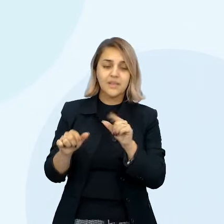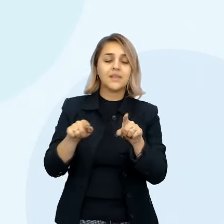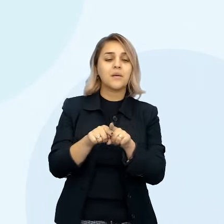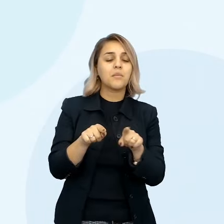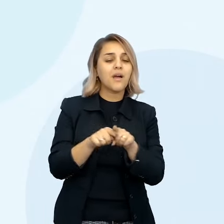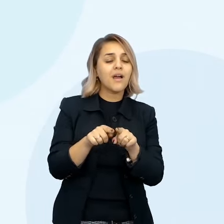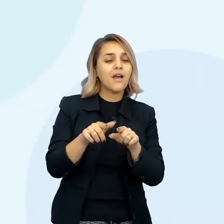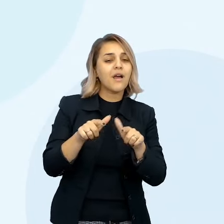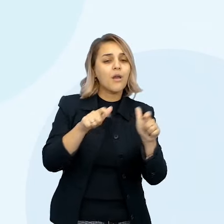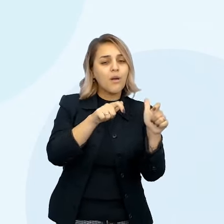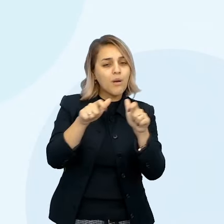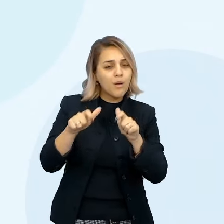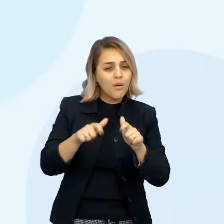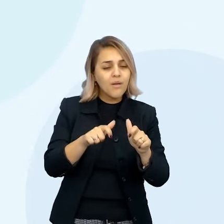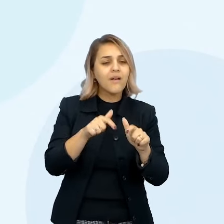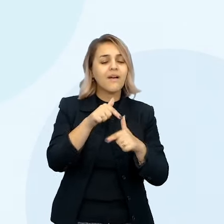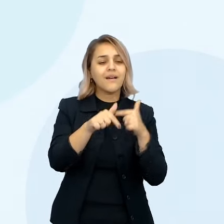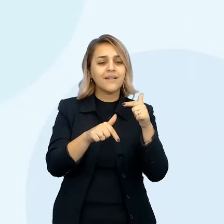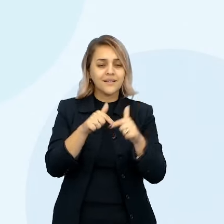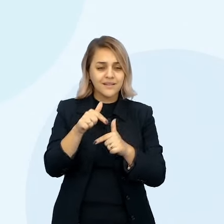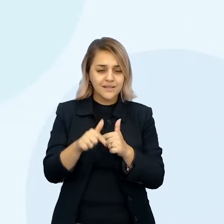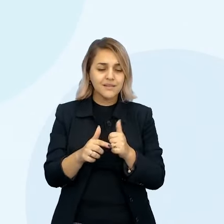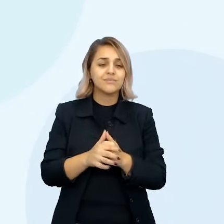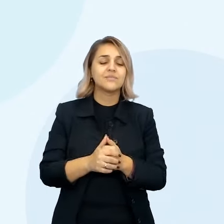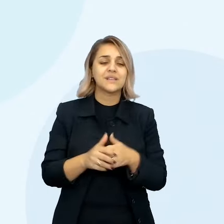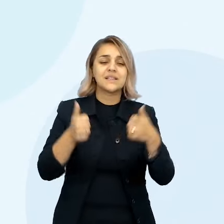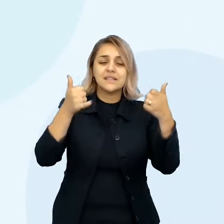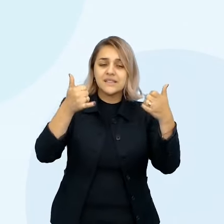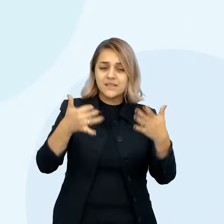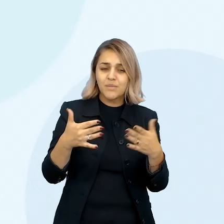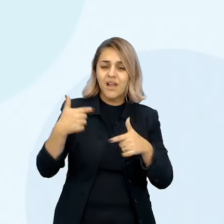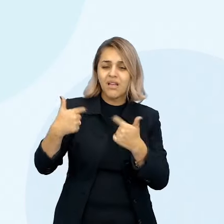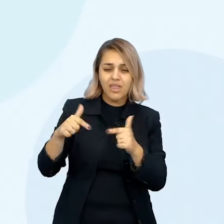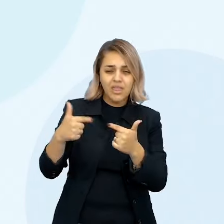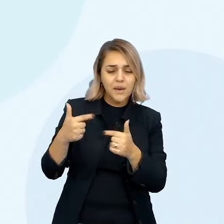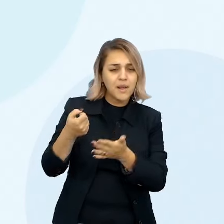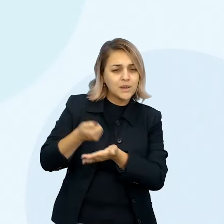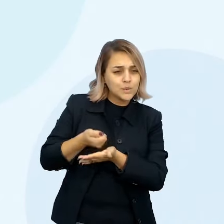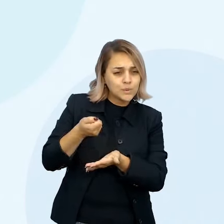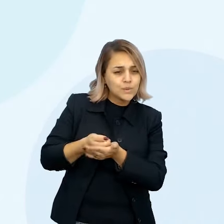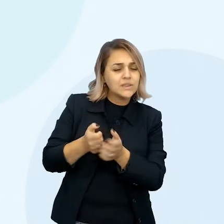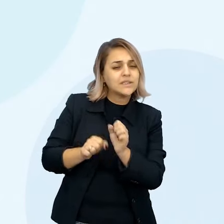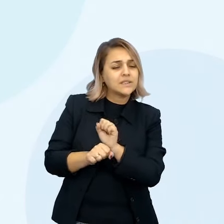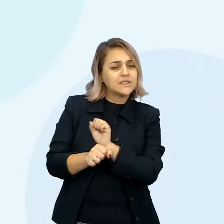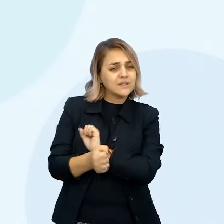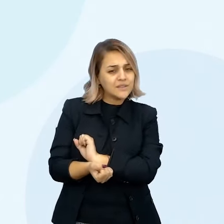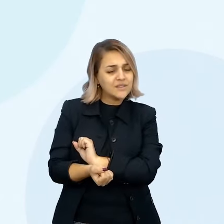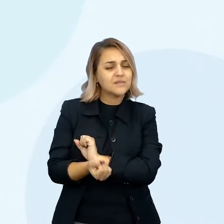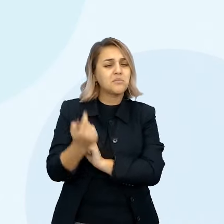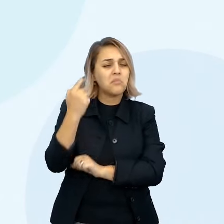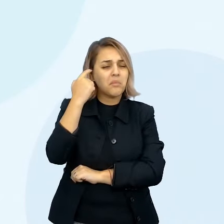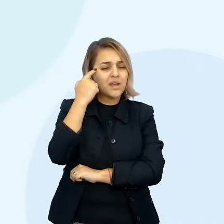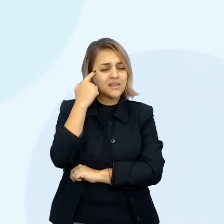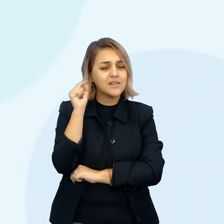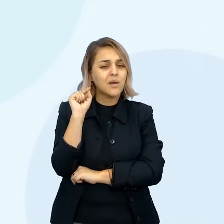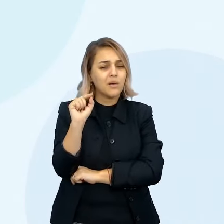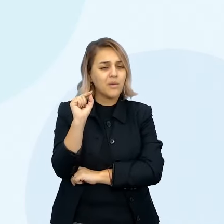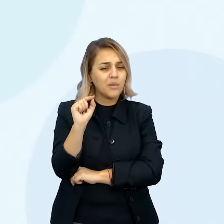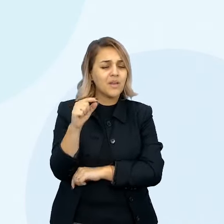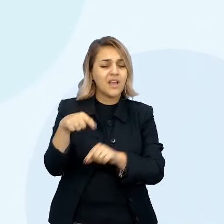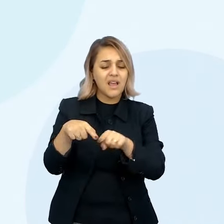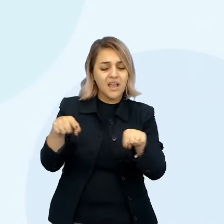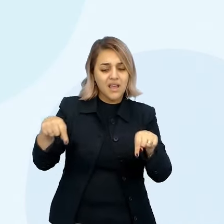que trata um pouco dessa história aí de trabalho forçado, né, que a gente pode associar, por exemplo, ao trabalho aí num campo